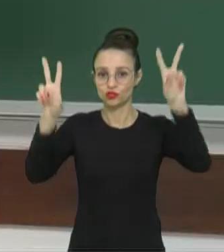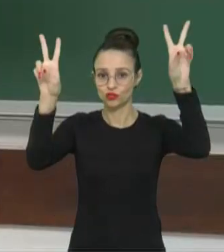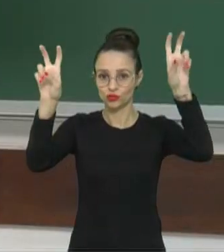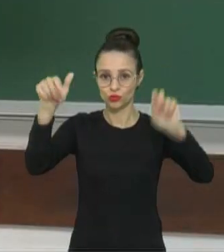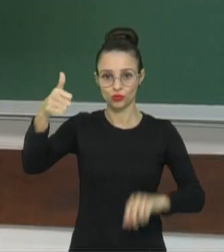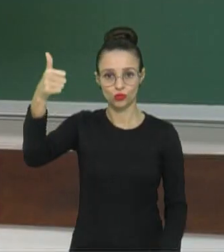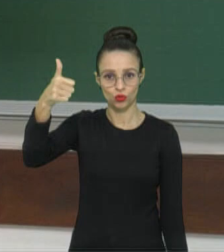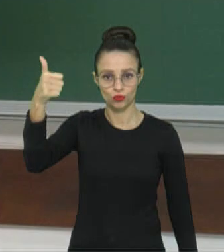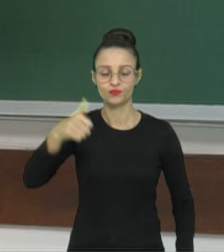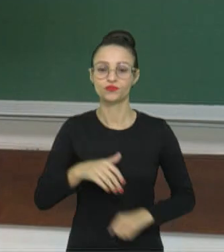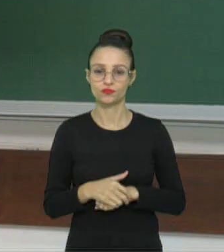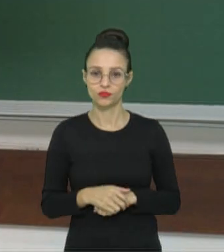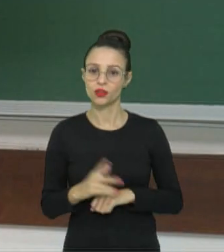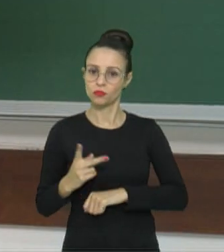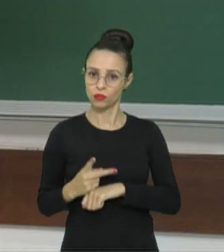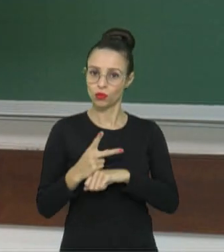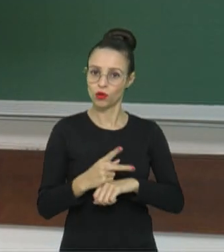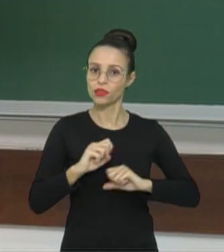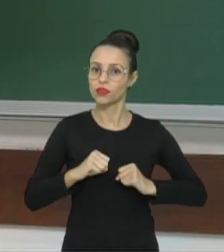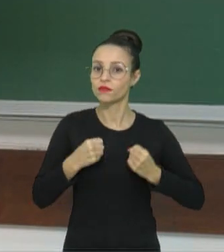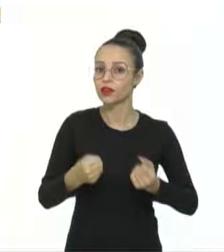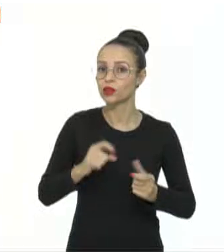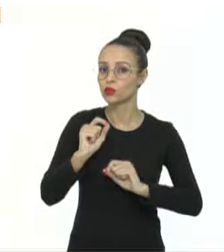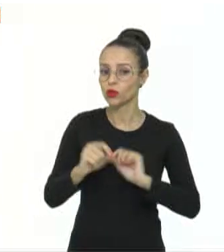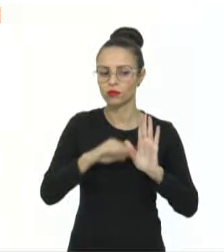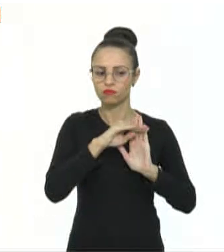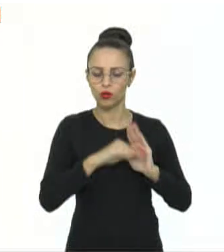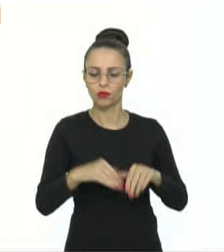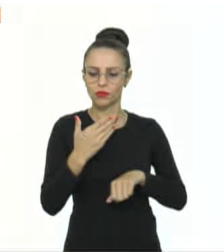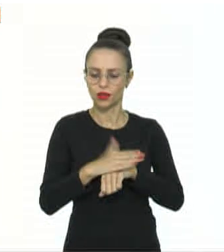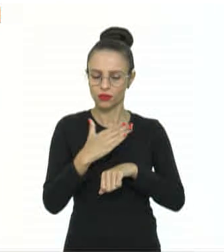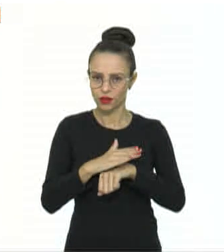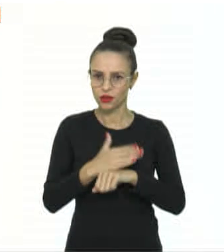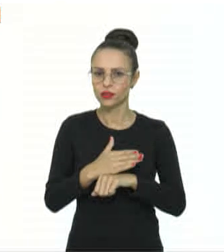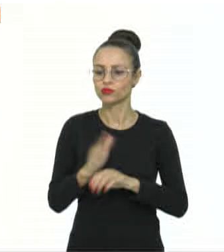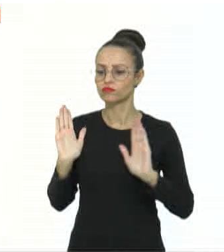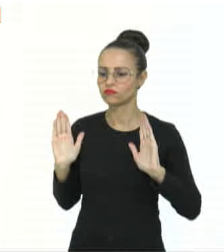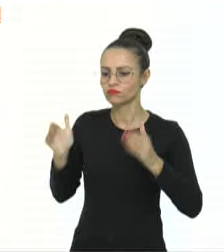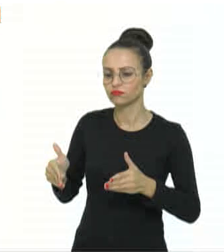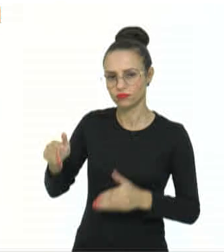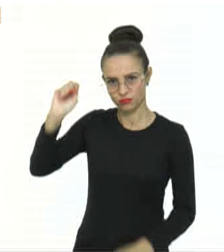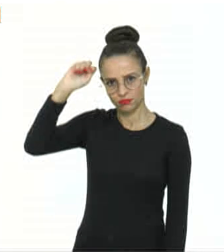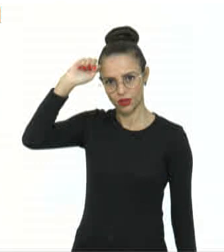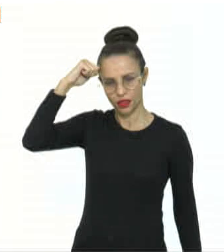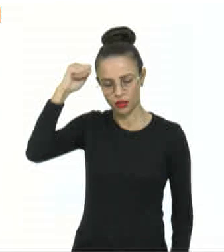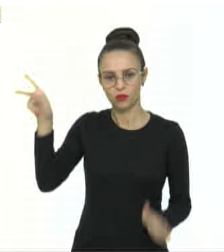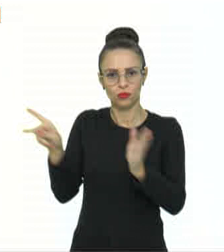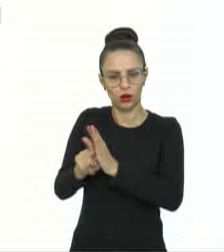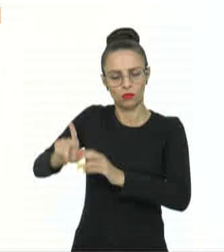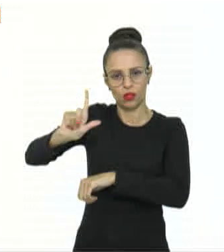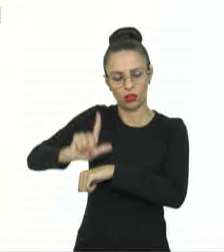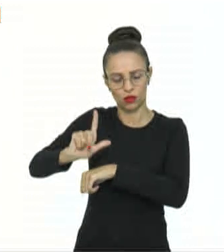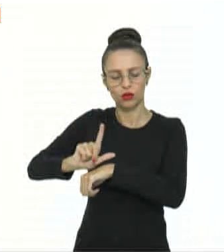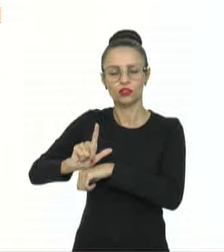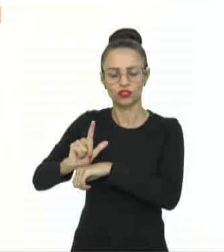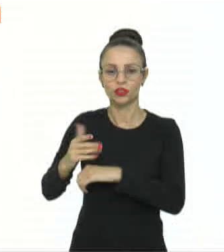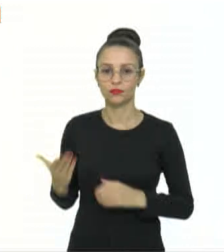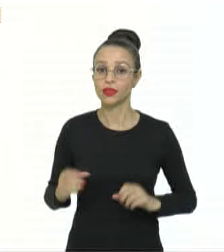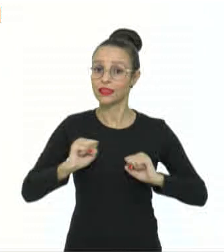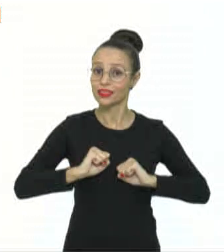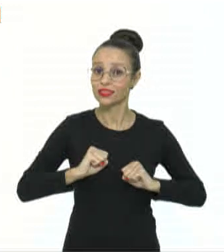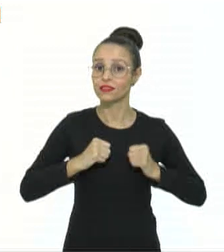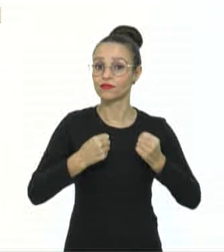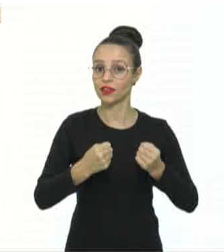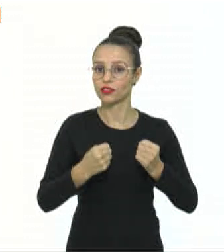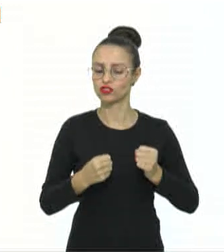1, Procuradoria defende trainee só para negros do Magazine Luiza. Então, eu destaquei duas palavras, defende